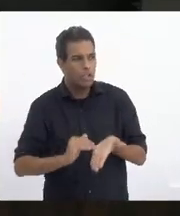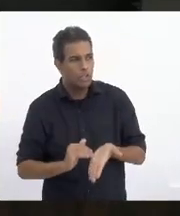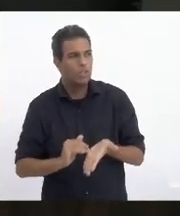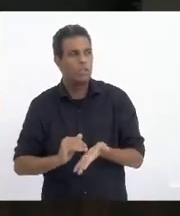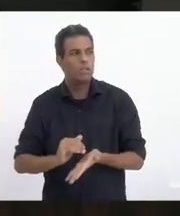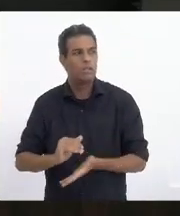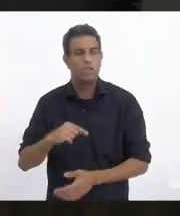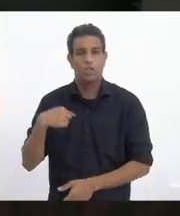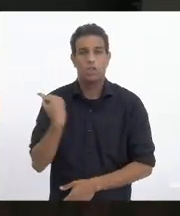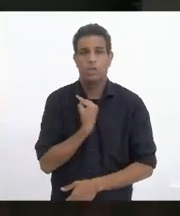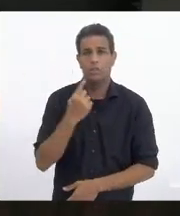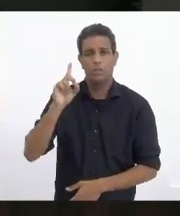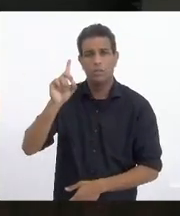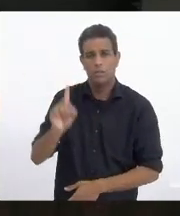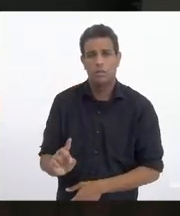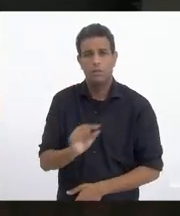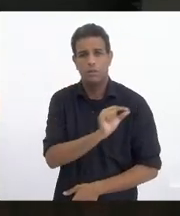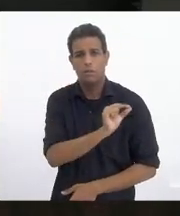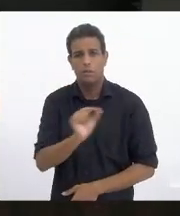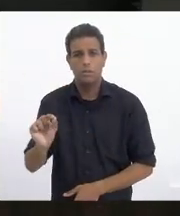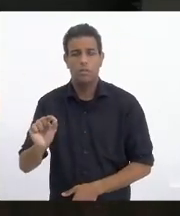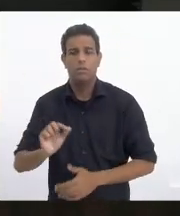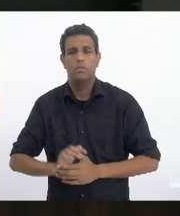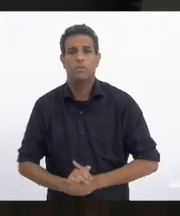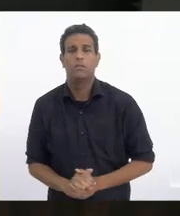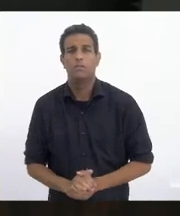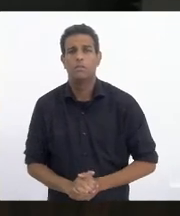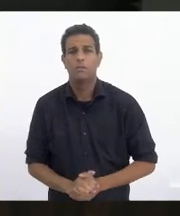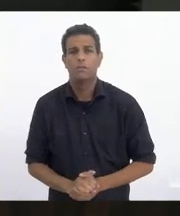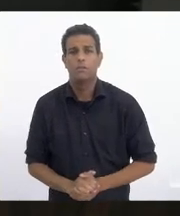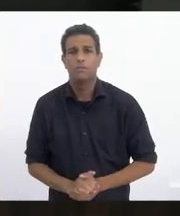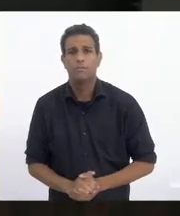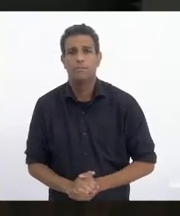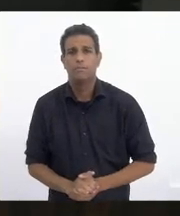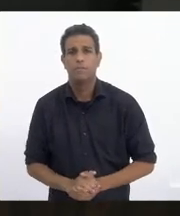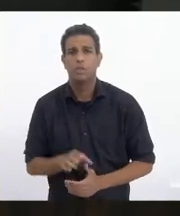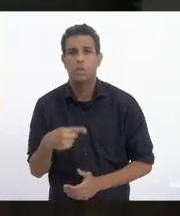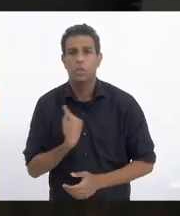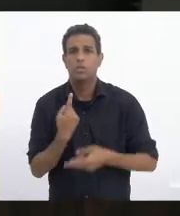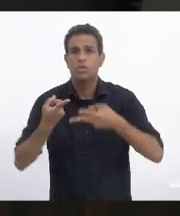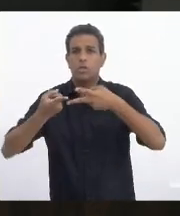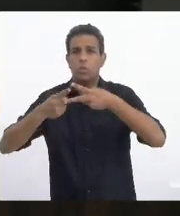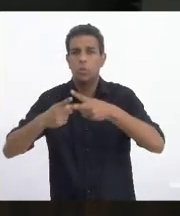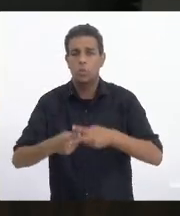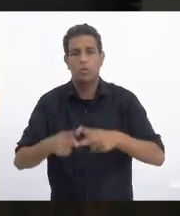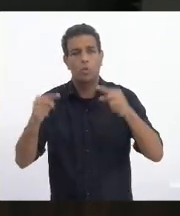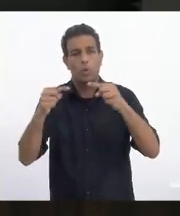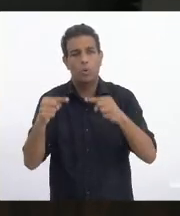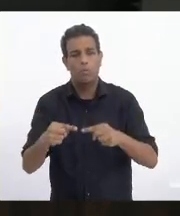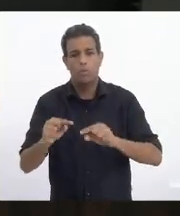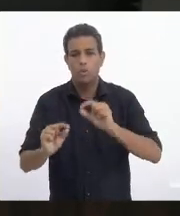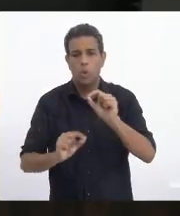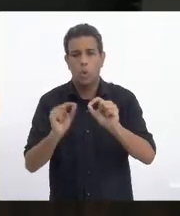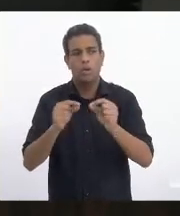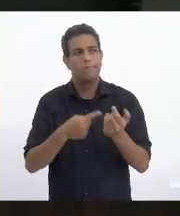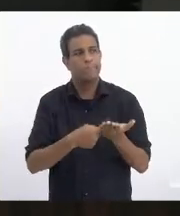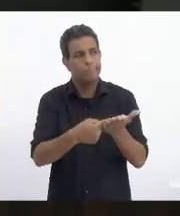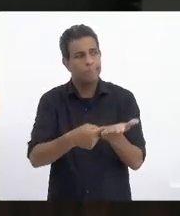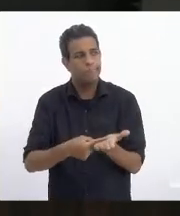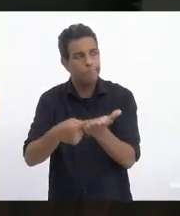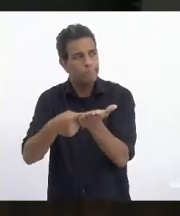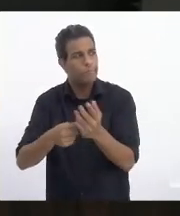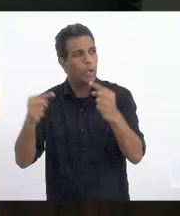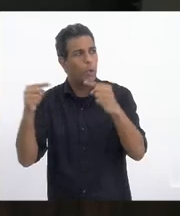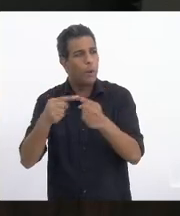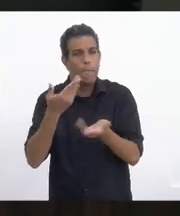não vai votar retirada de direitos. Temos que fazer alguns ajustes. E compensar, inclusive,